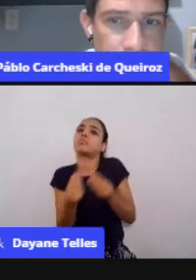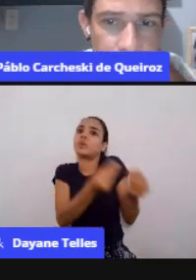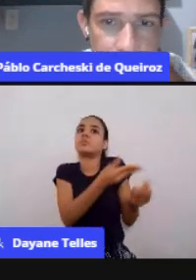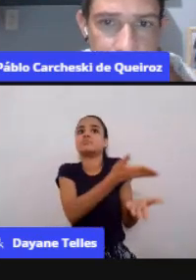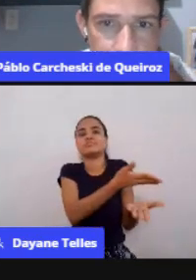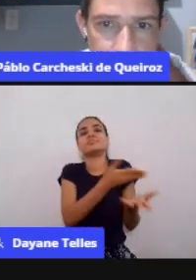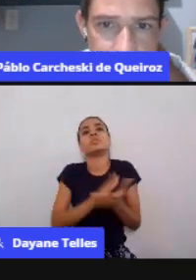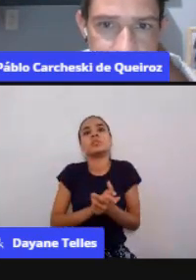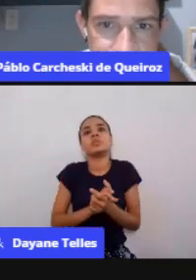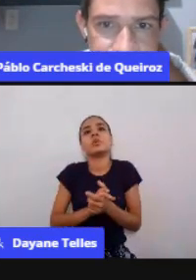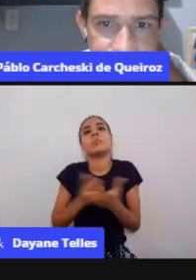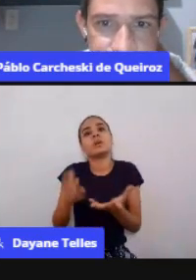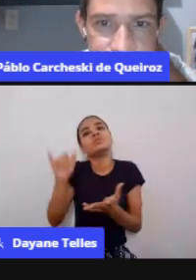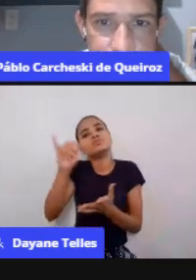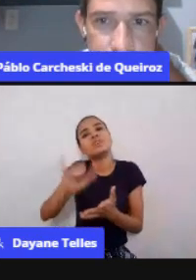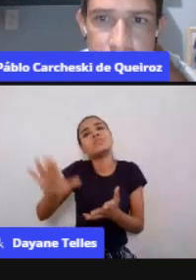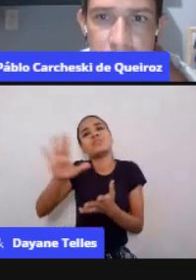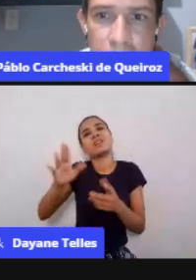interpretação.